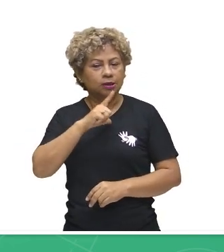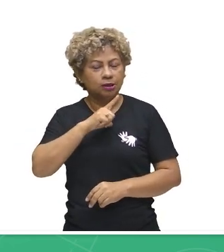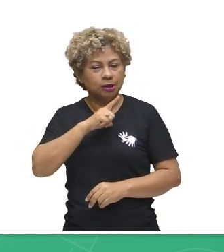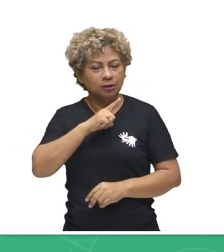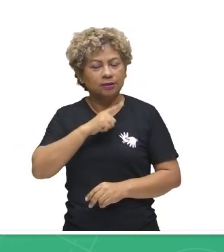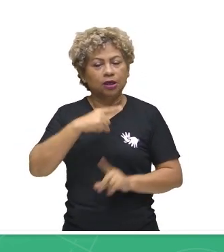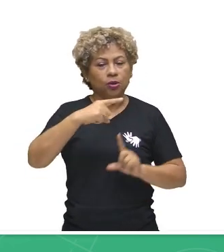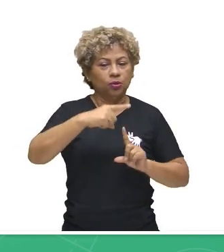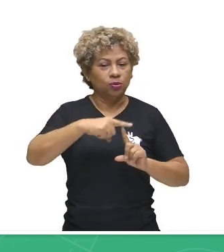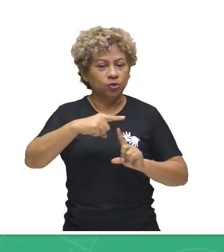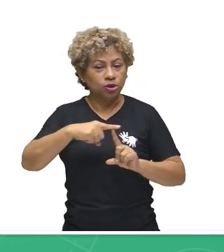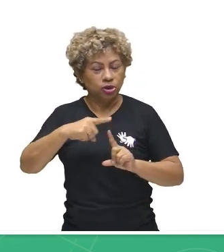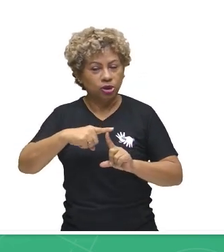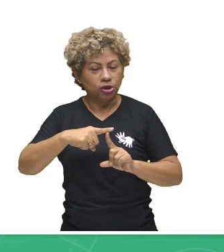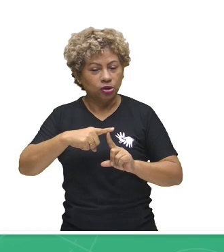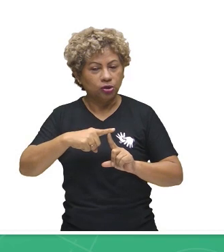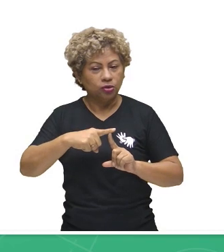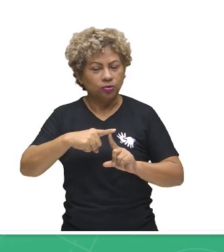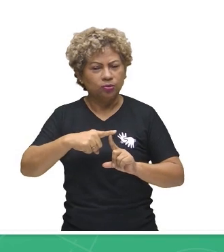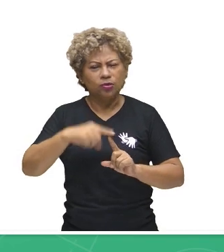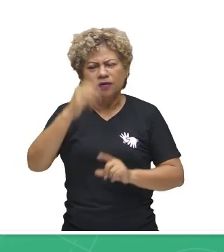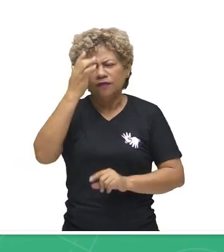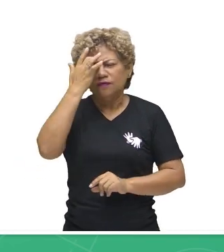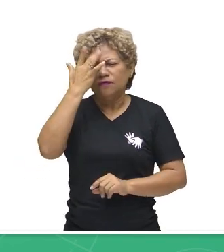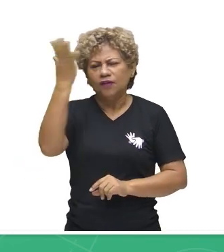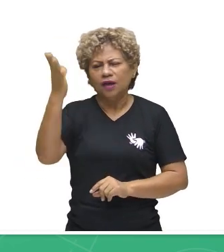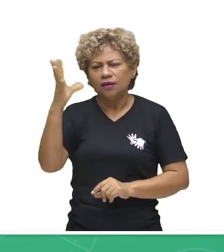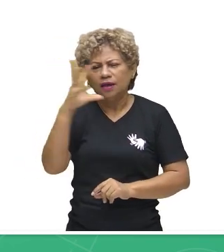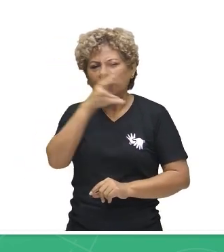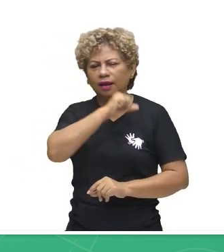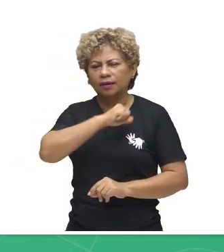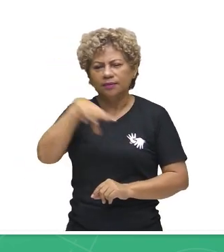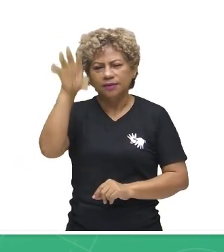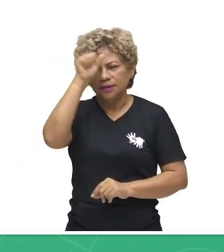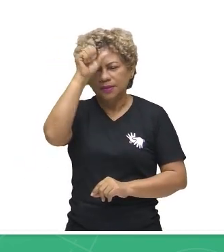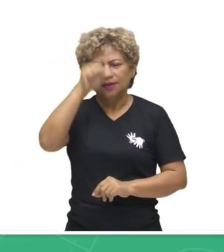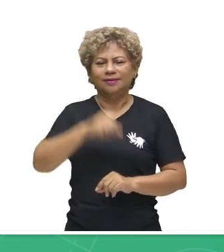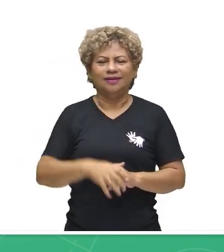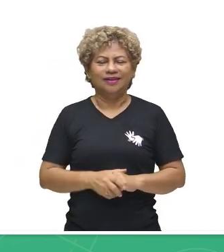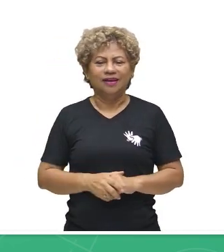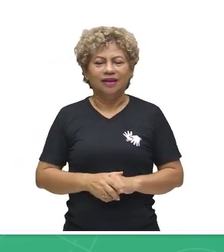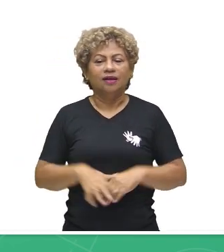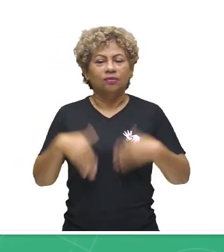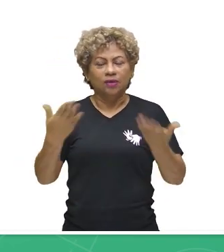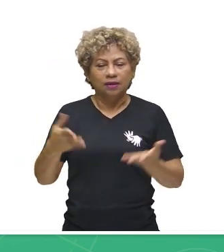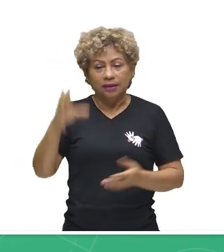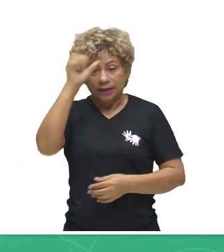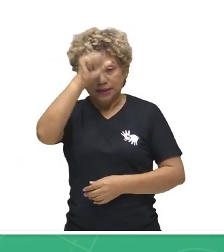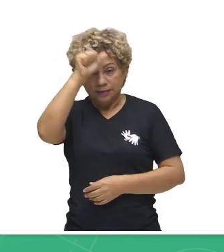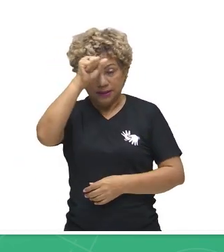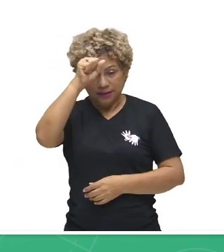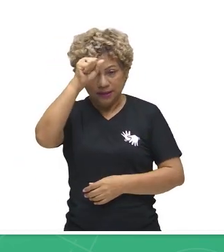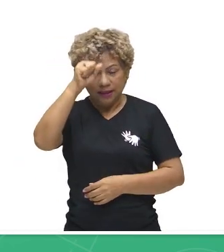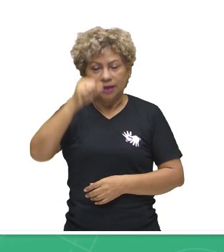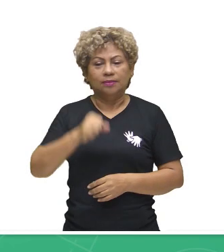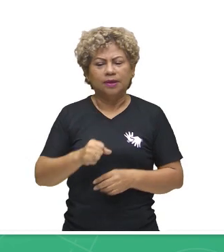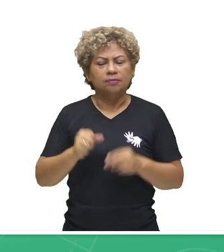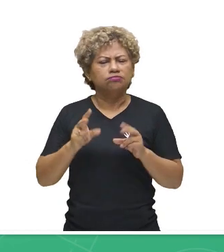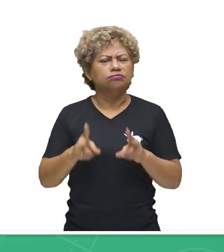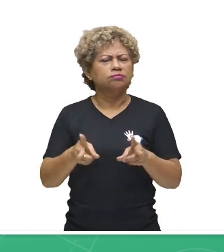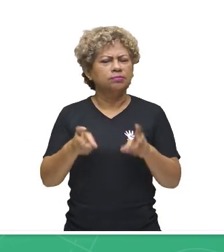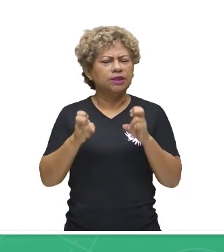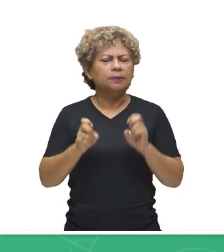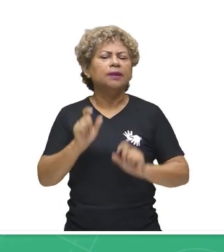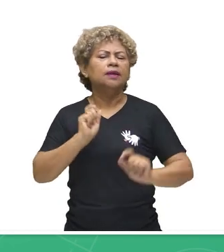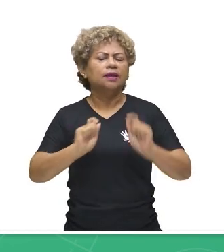físicas envolvidas de uma maneira fácil e rápida. Quando estudamos o movimento uniforme, nós vimos aí que